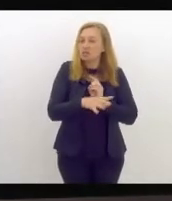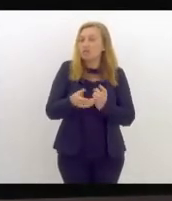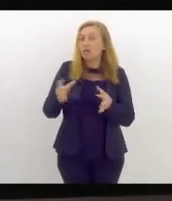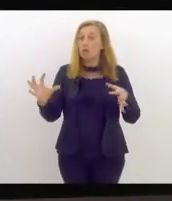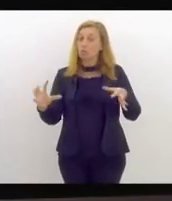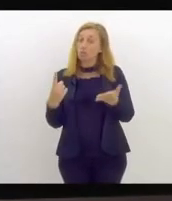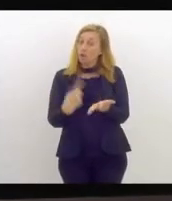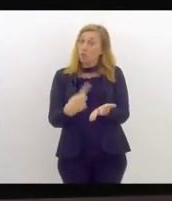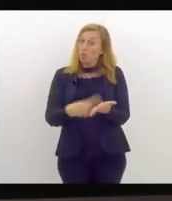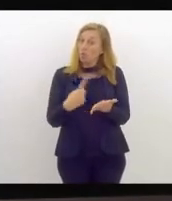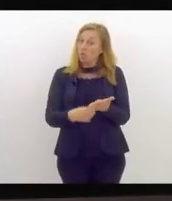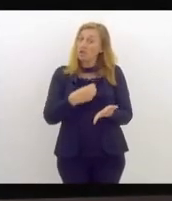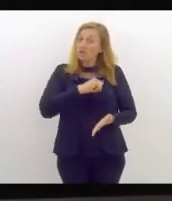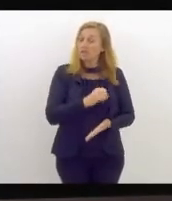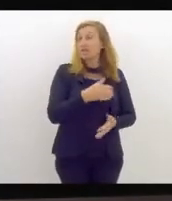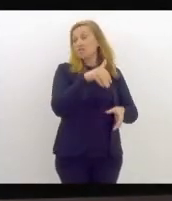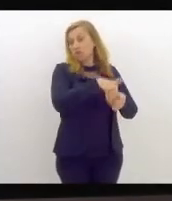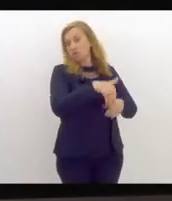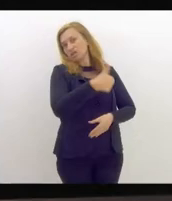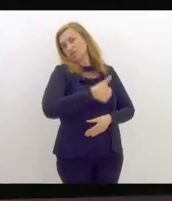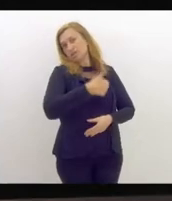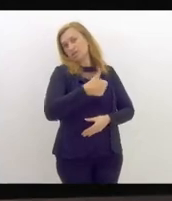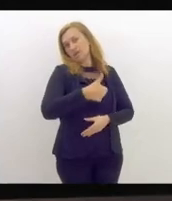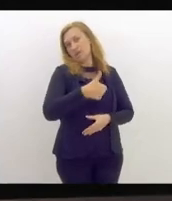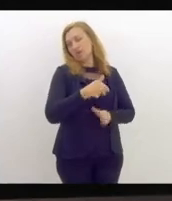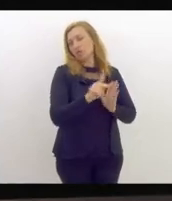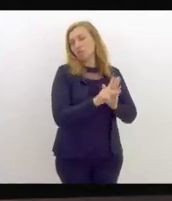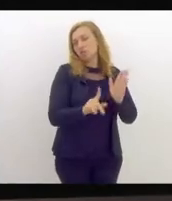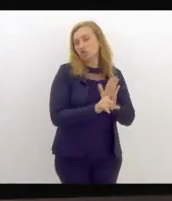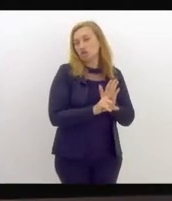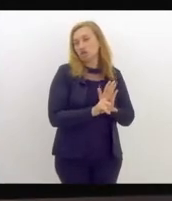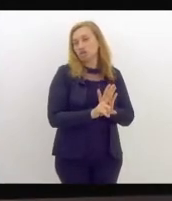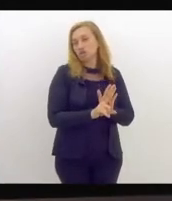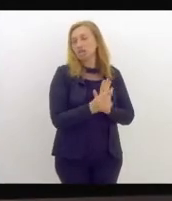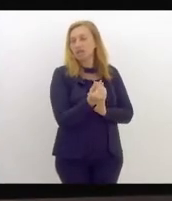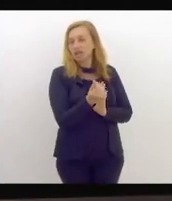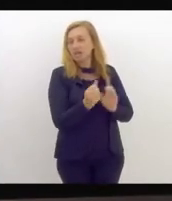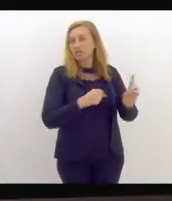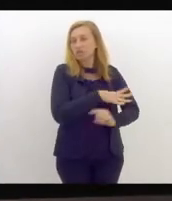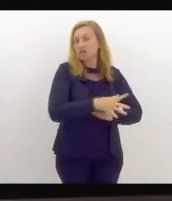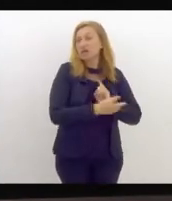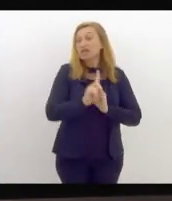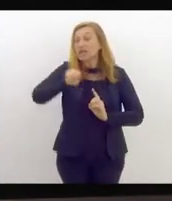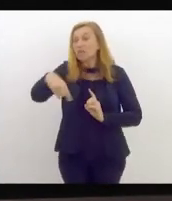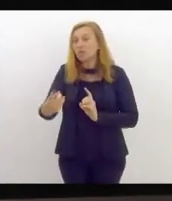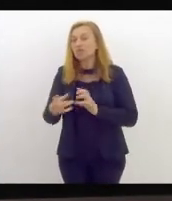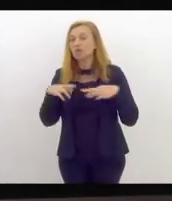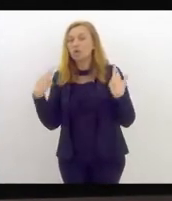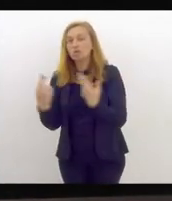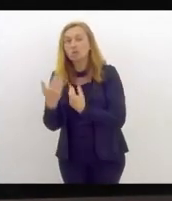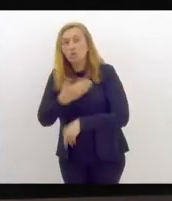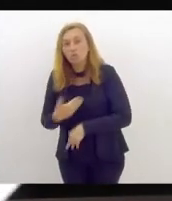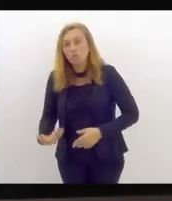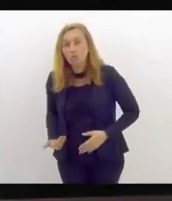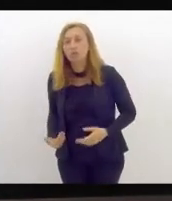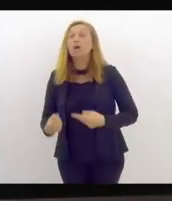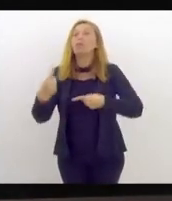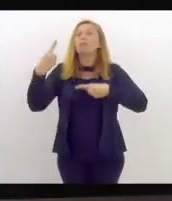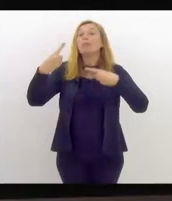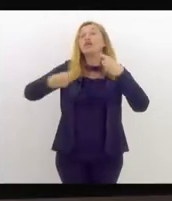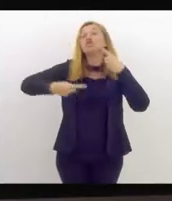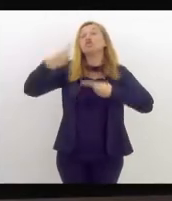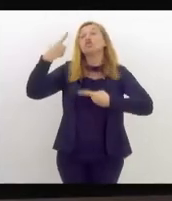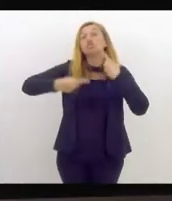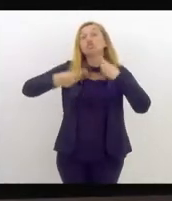um acordo se vota em primeira o projeto da tarifa social e depois faz uma audiência pública para discutir